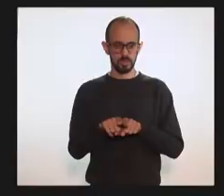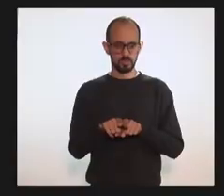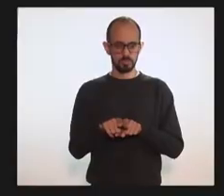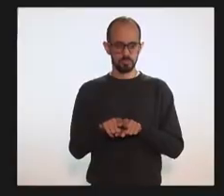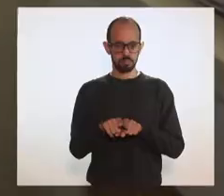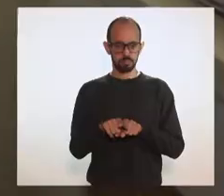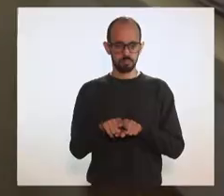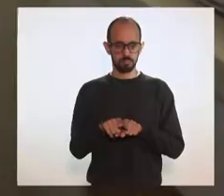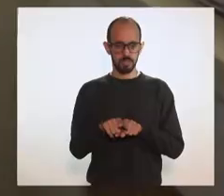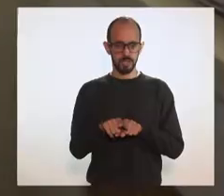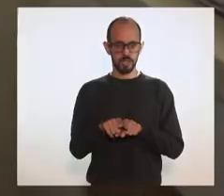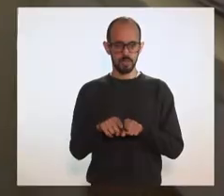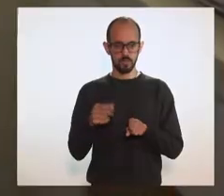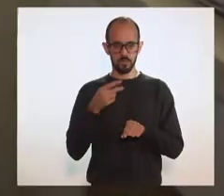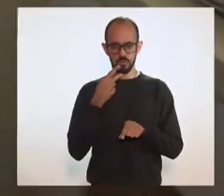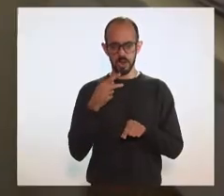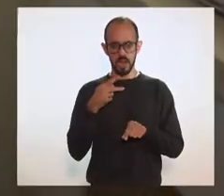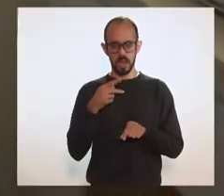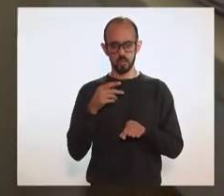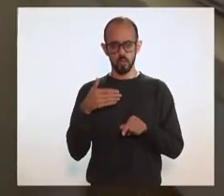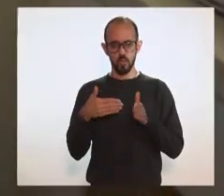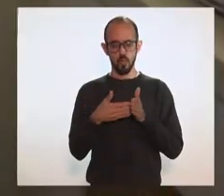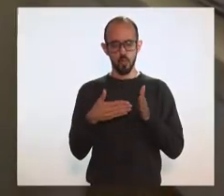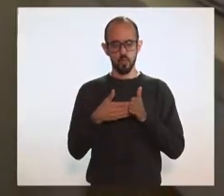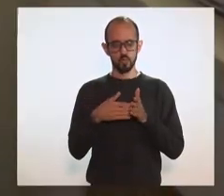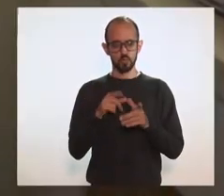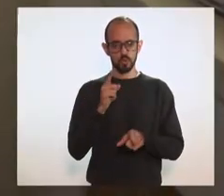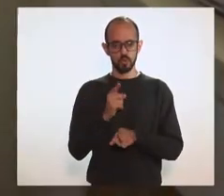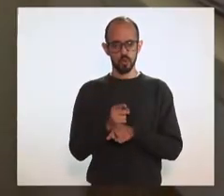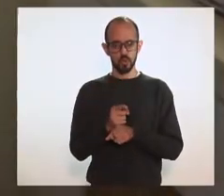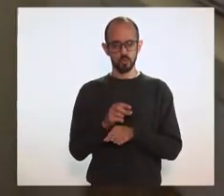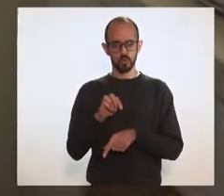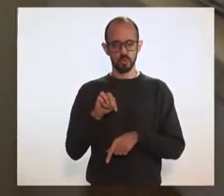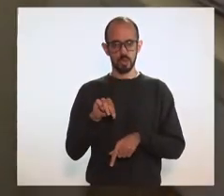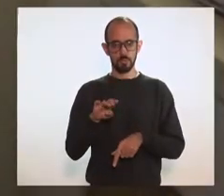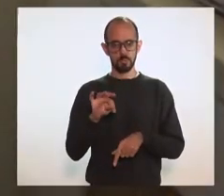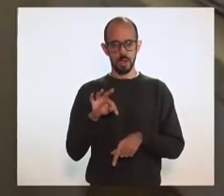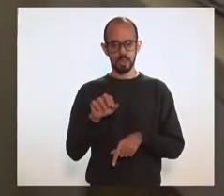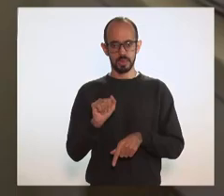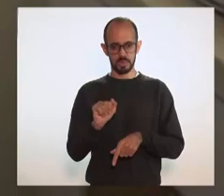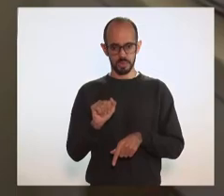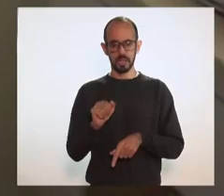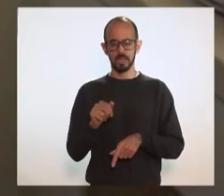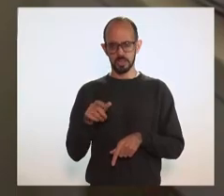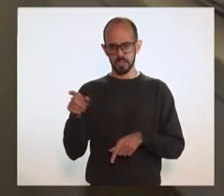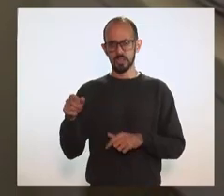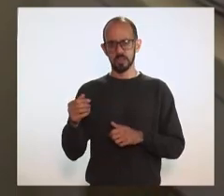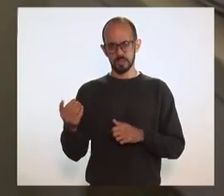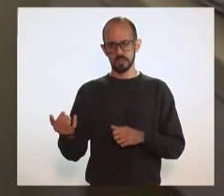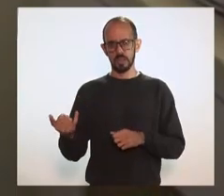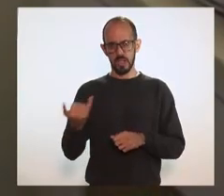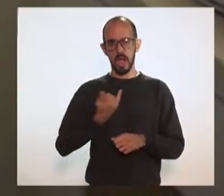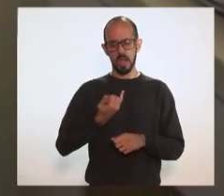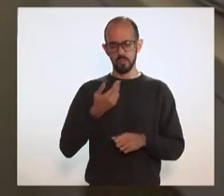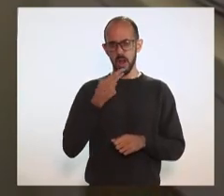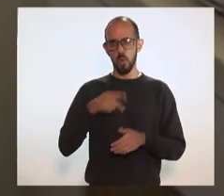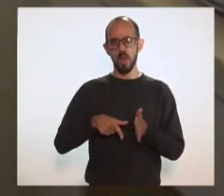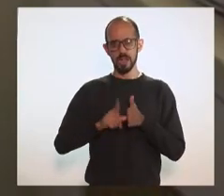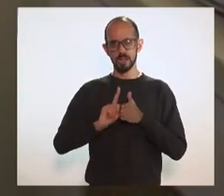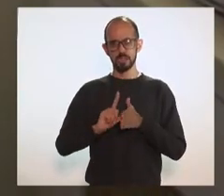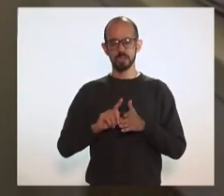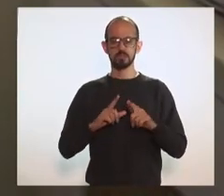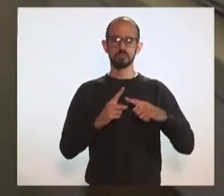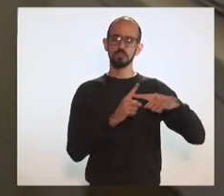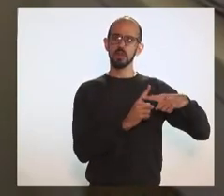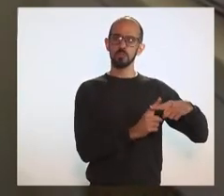ponto que a deputada Marta Rocha adiantou-se positivamente, que é sobre o sistema